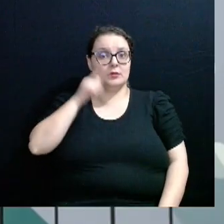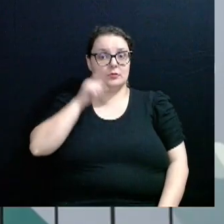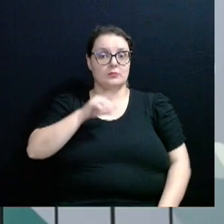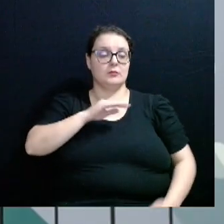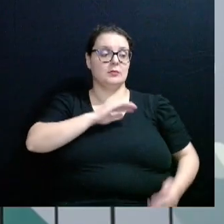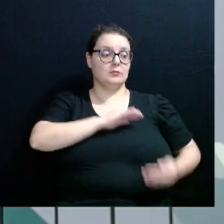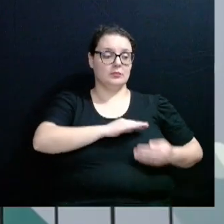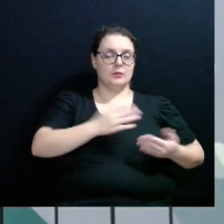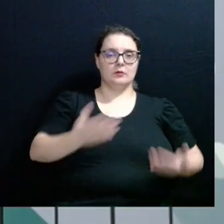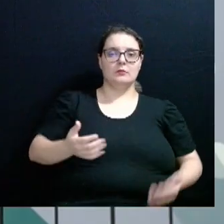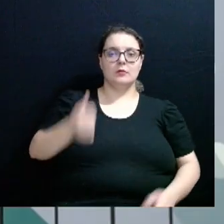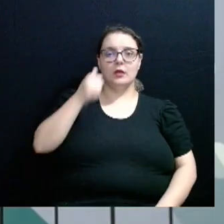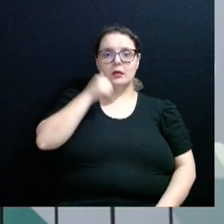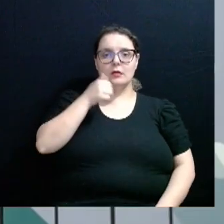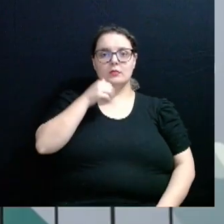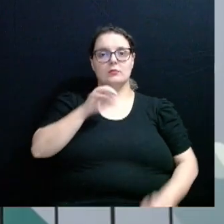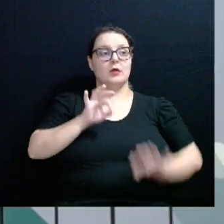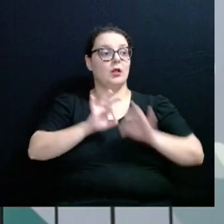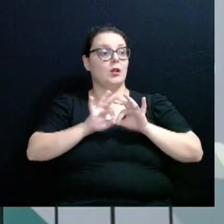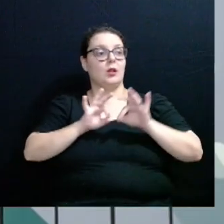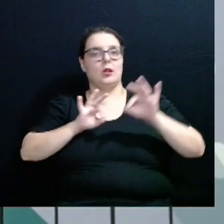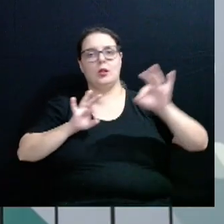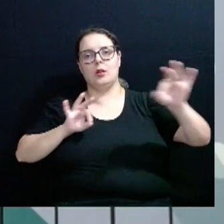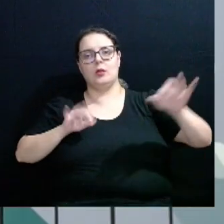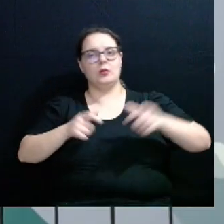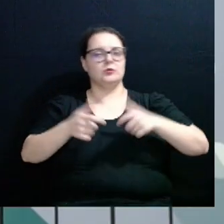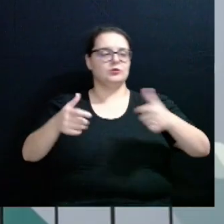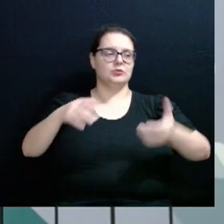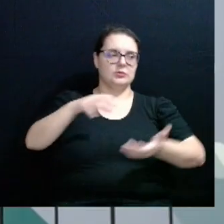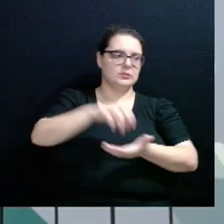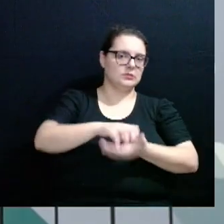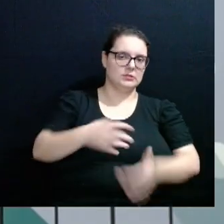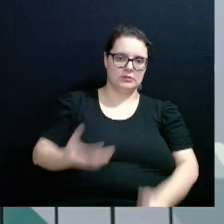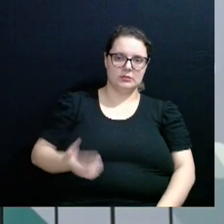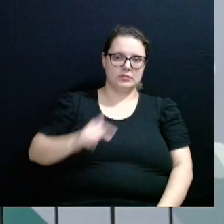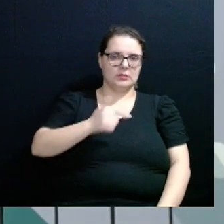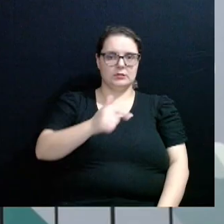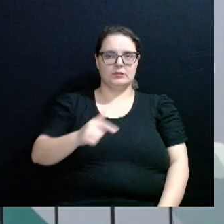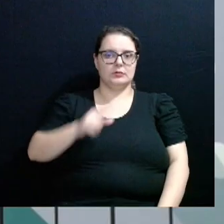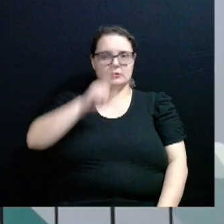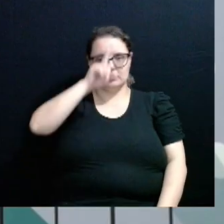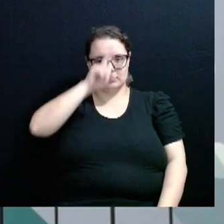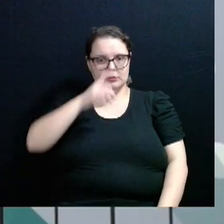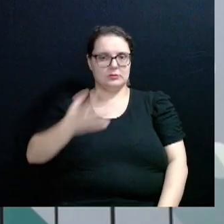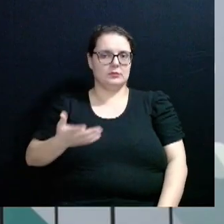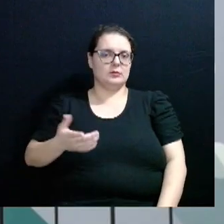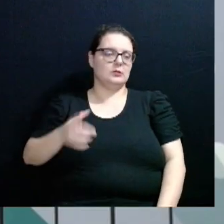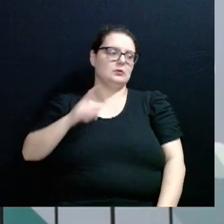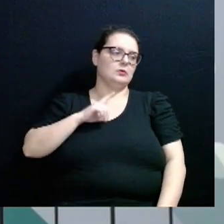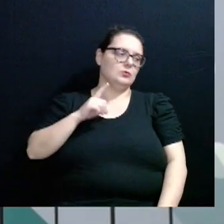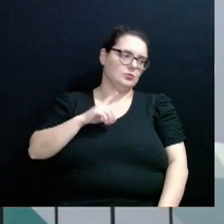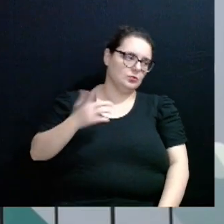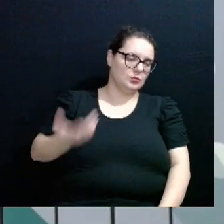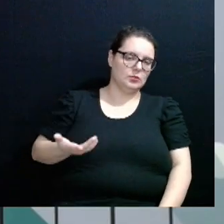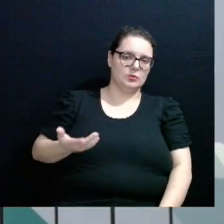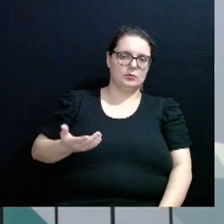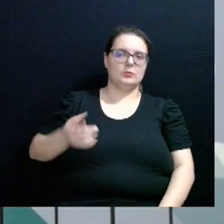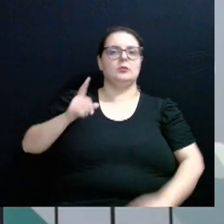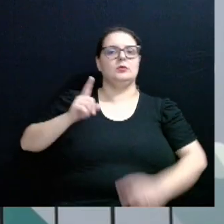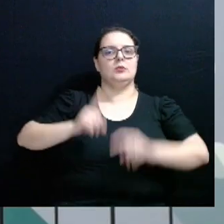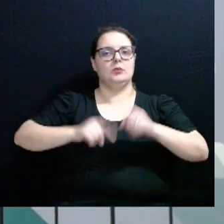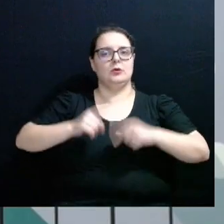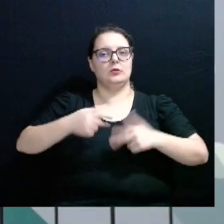que vivem fora de grandes centros e que não tem um hospital que tenha o equipamento que faz